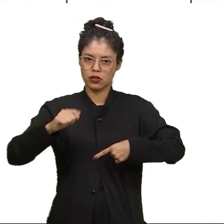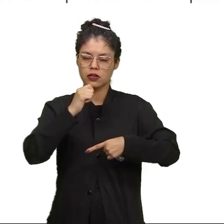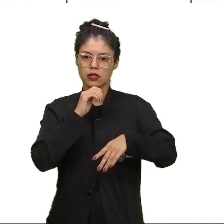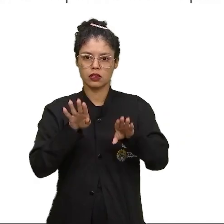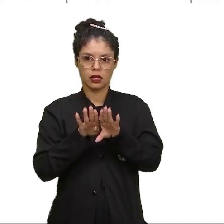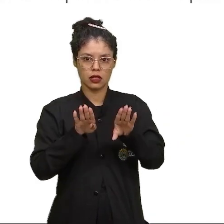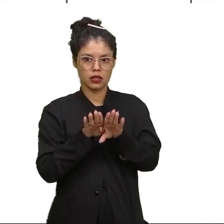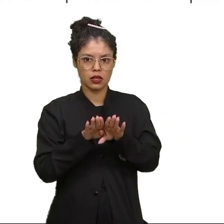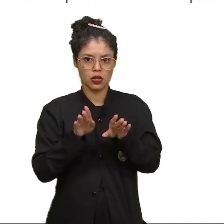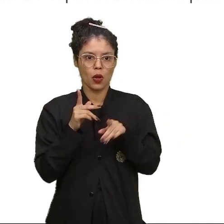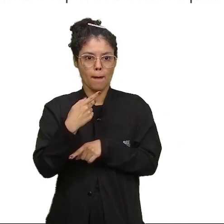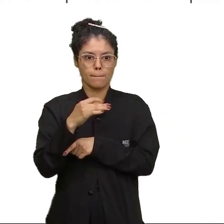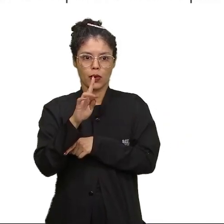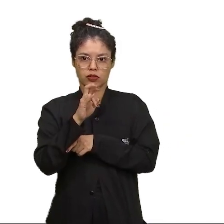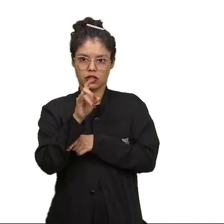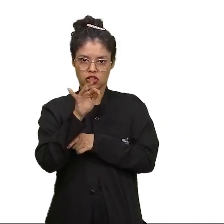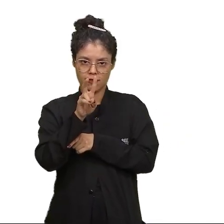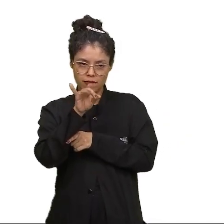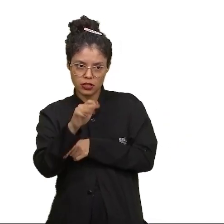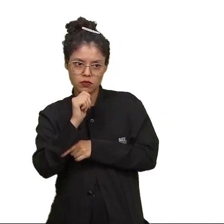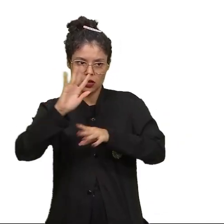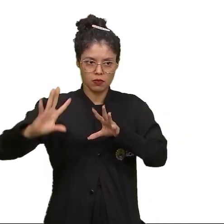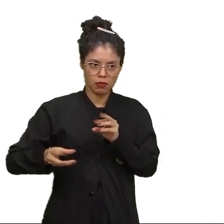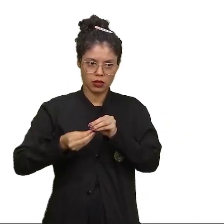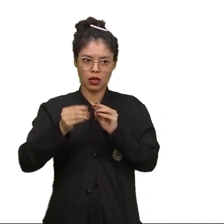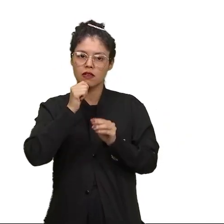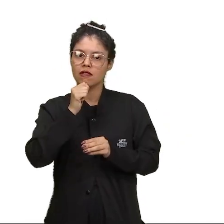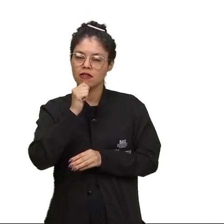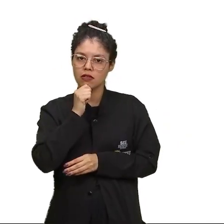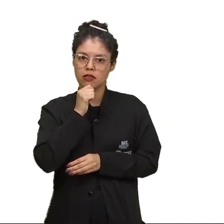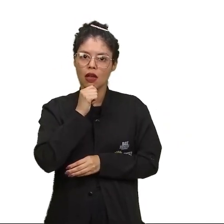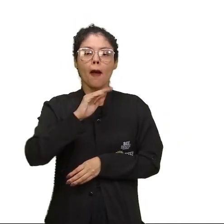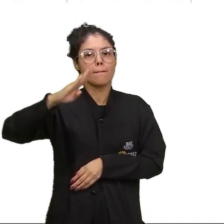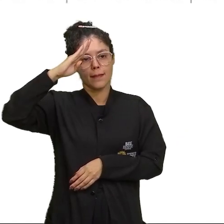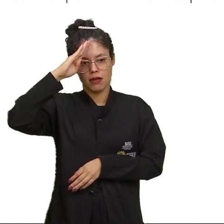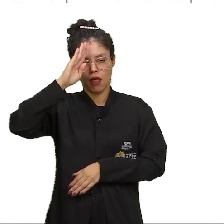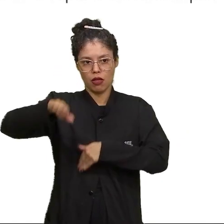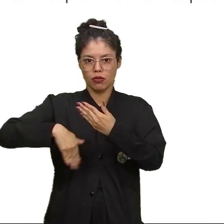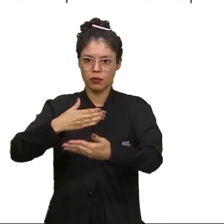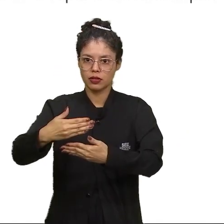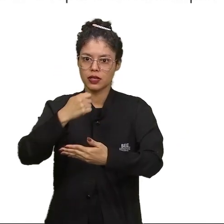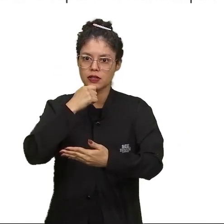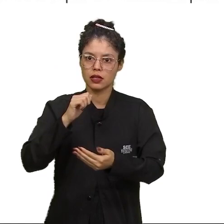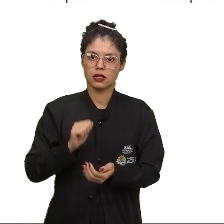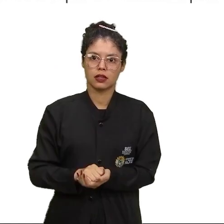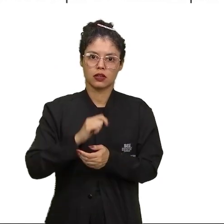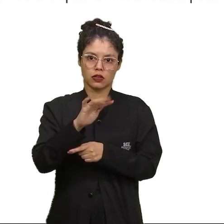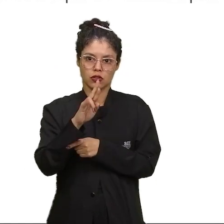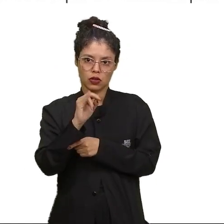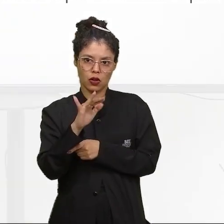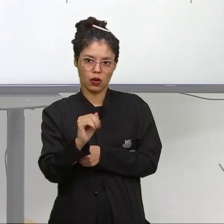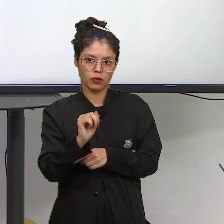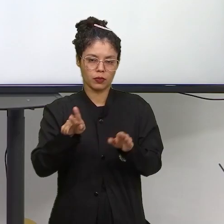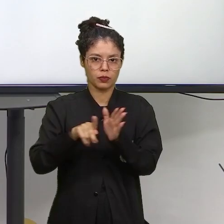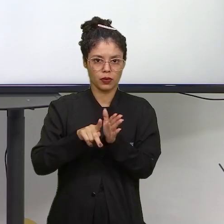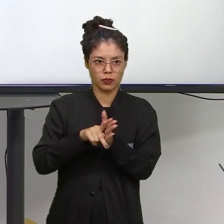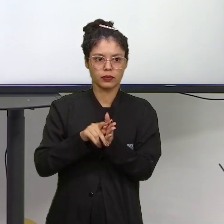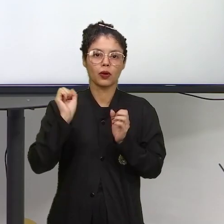do positivismo implementado pelos militares no processo de golpe da República no